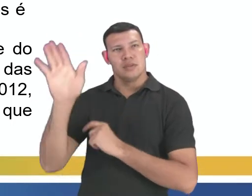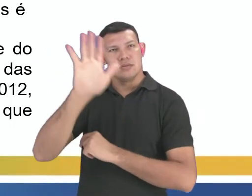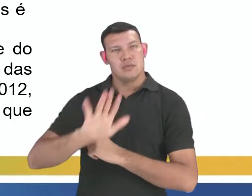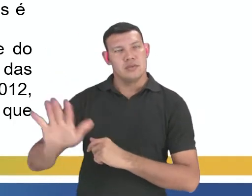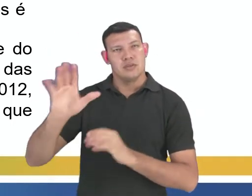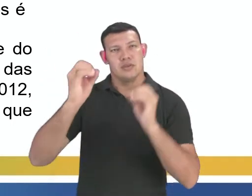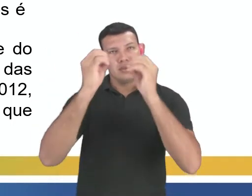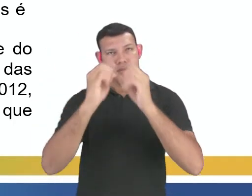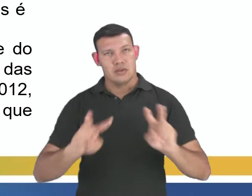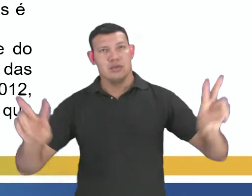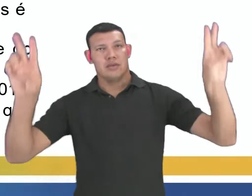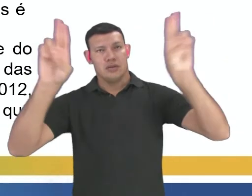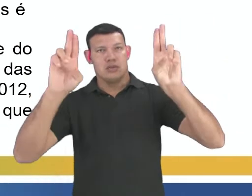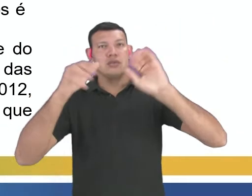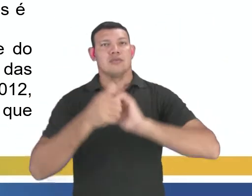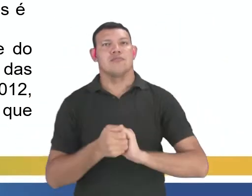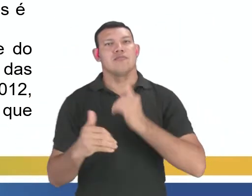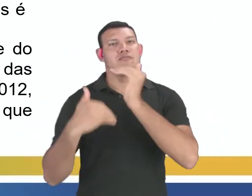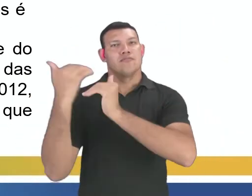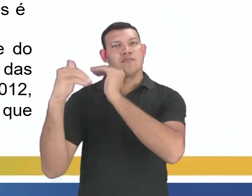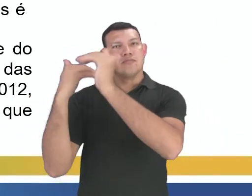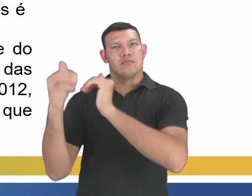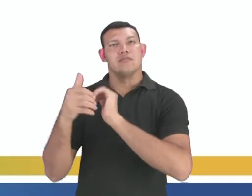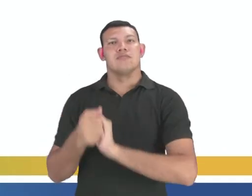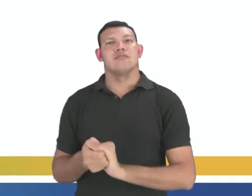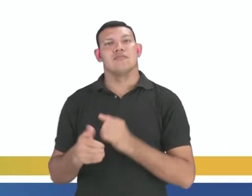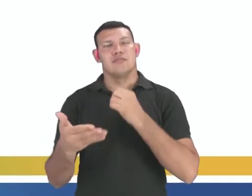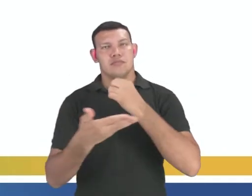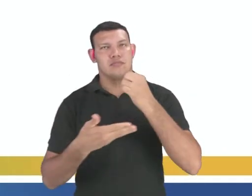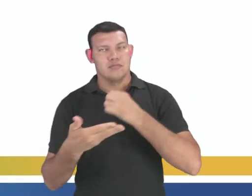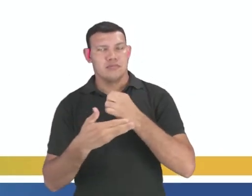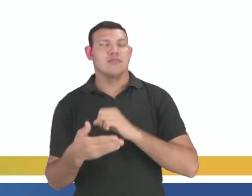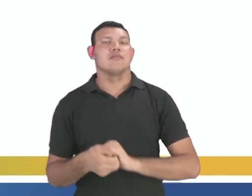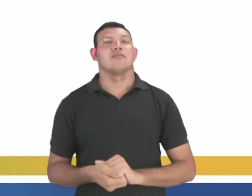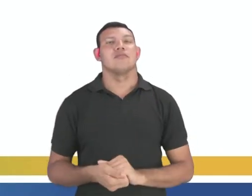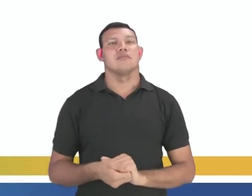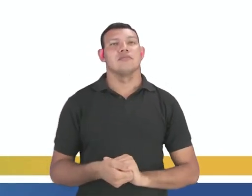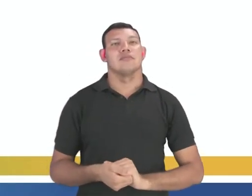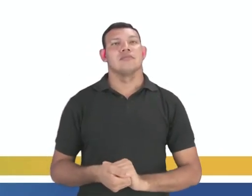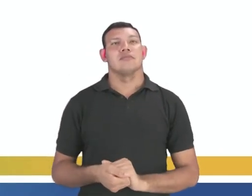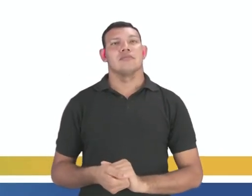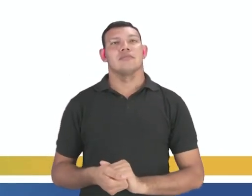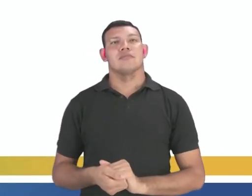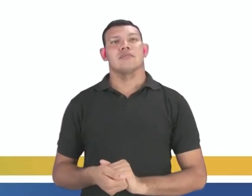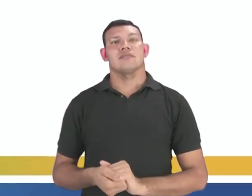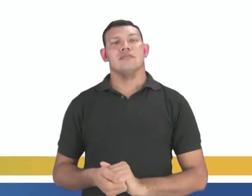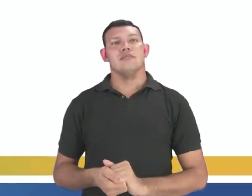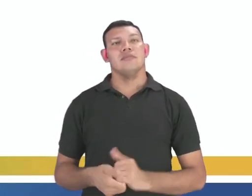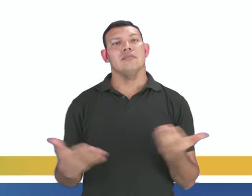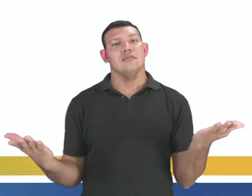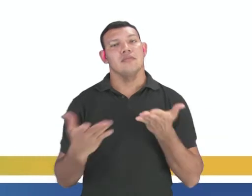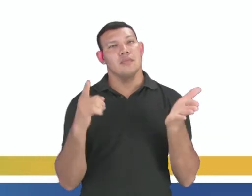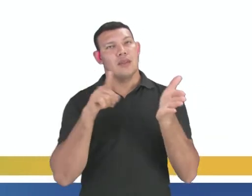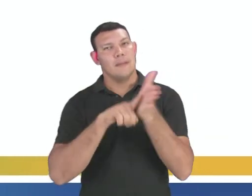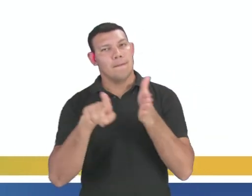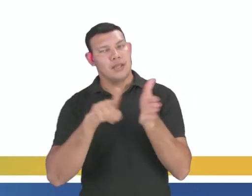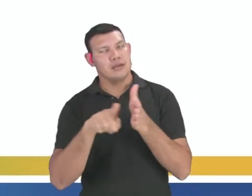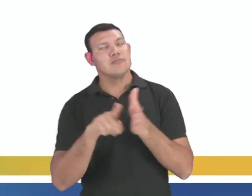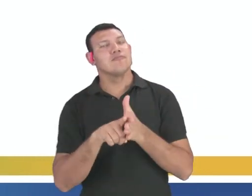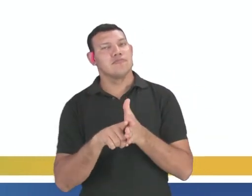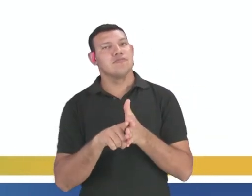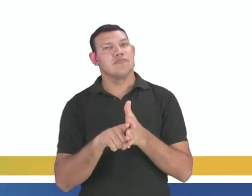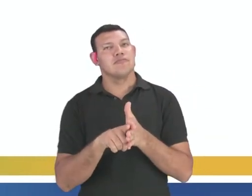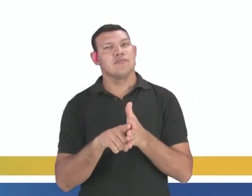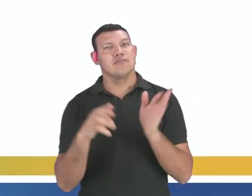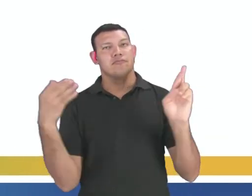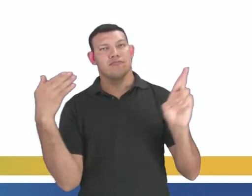encarcerava 1,5 vezes mais negros do que brancos. Vamos responder umas perguntinhas a respeito desse artigo de